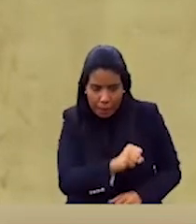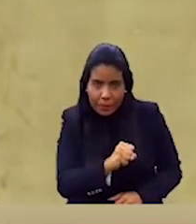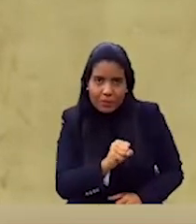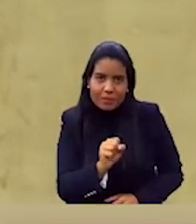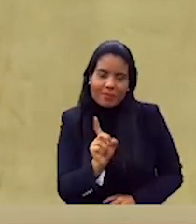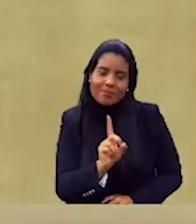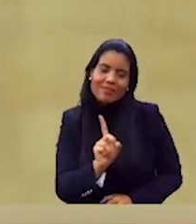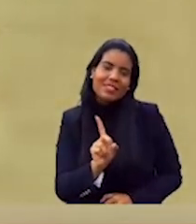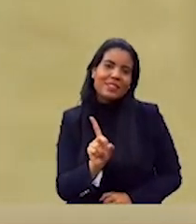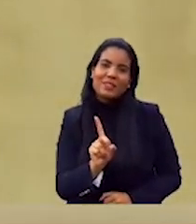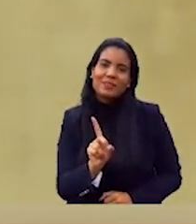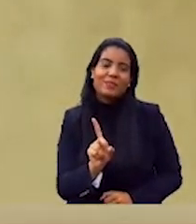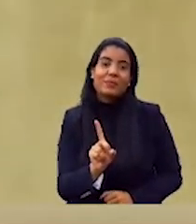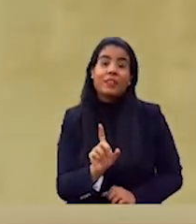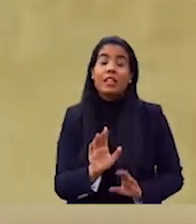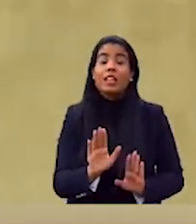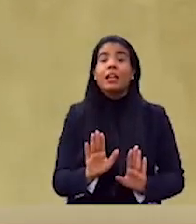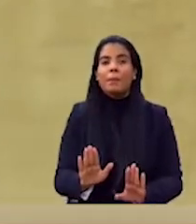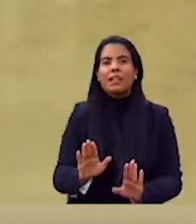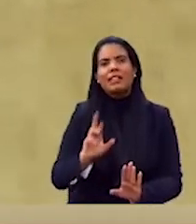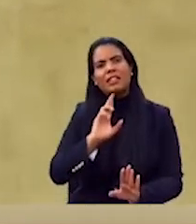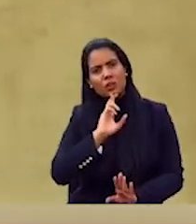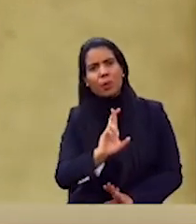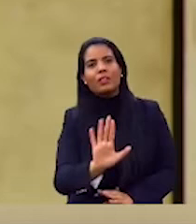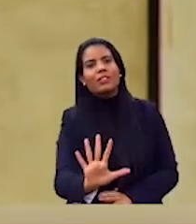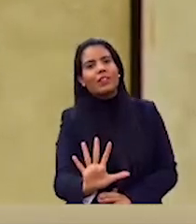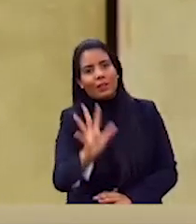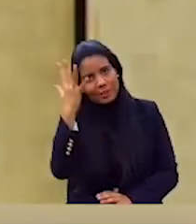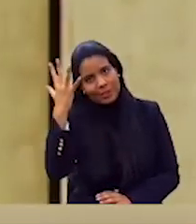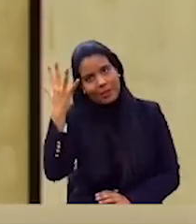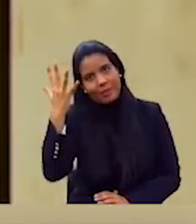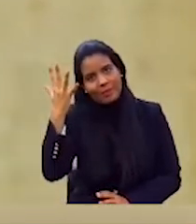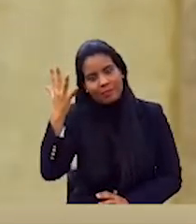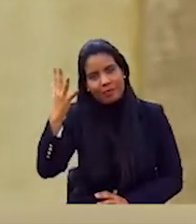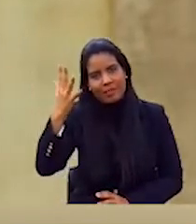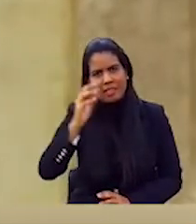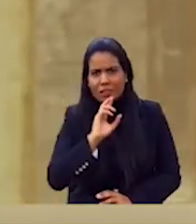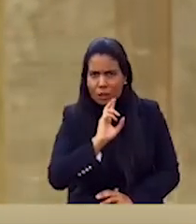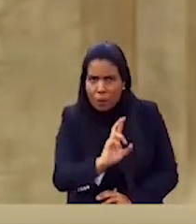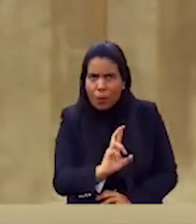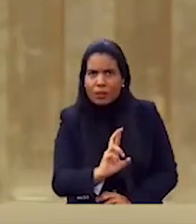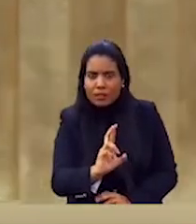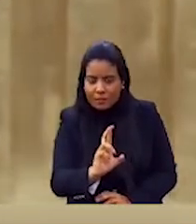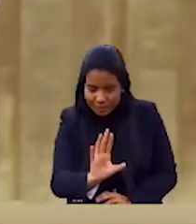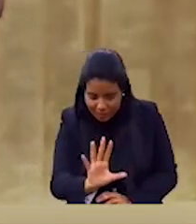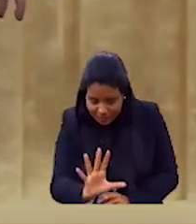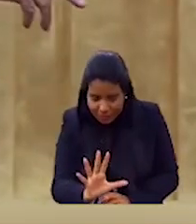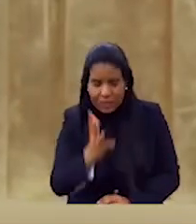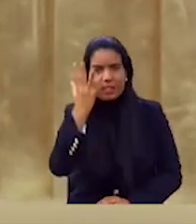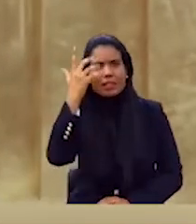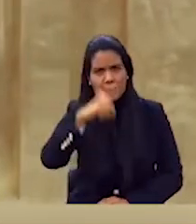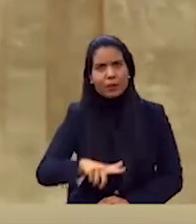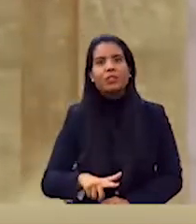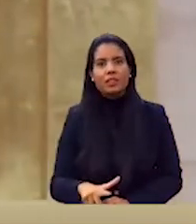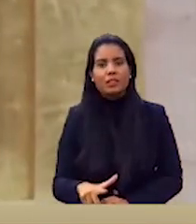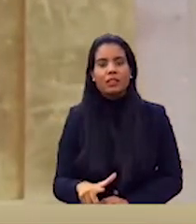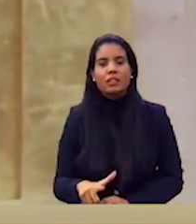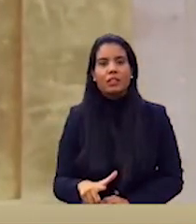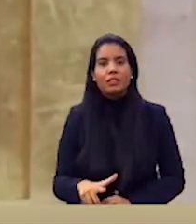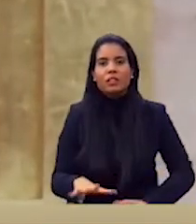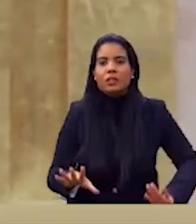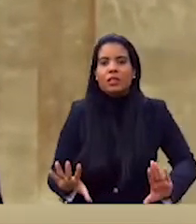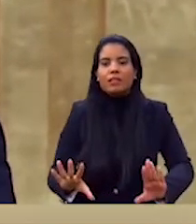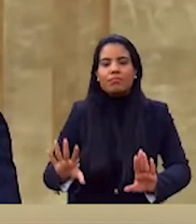Mas a resposta vai vir. A resposta vai vir na sua direção. No dia dele,